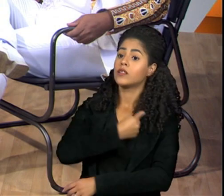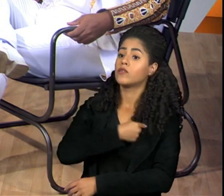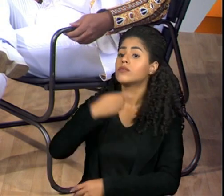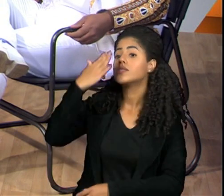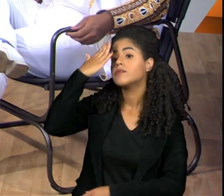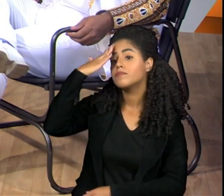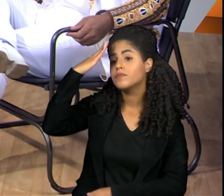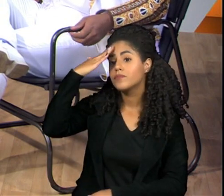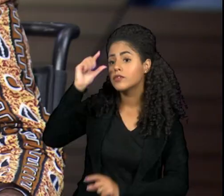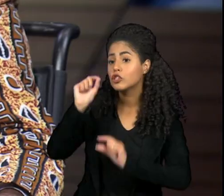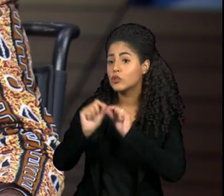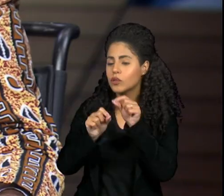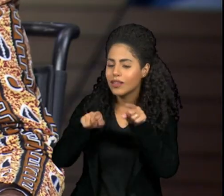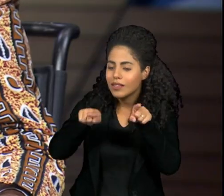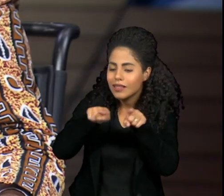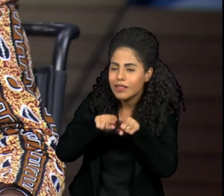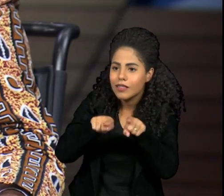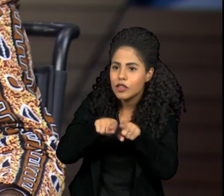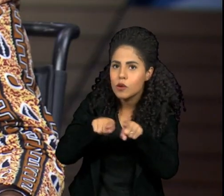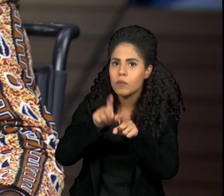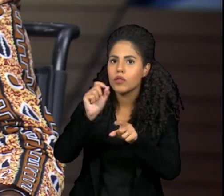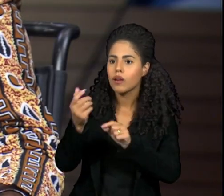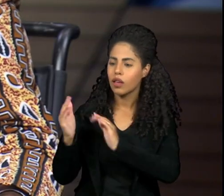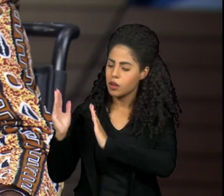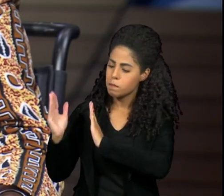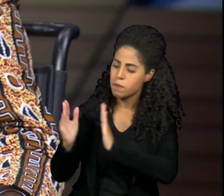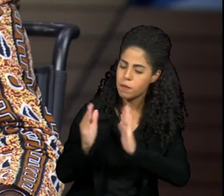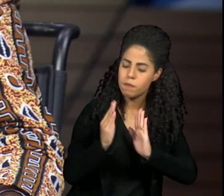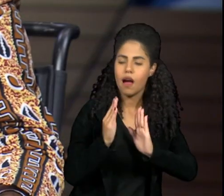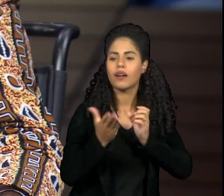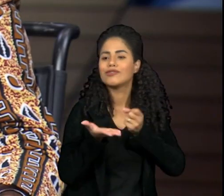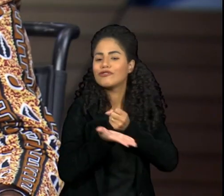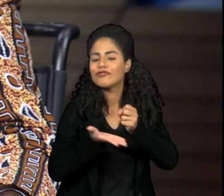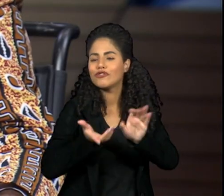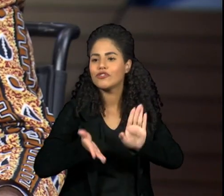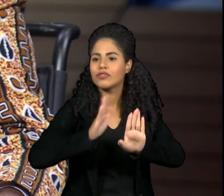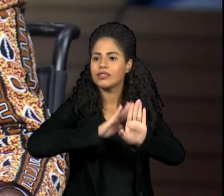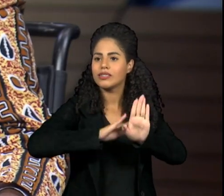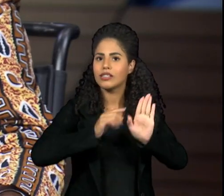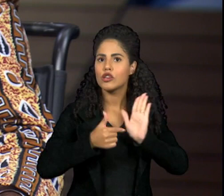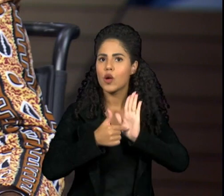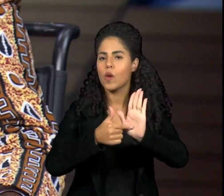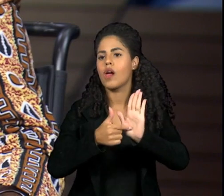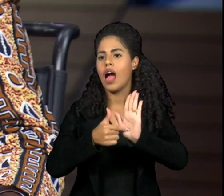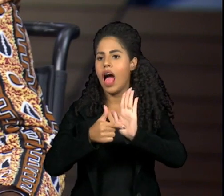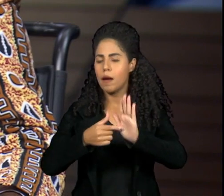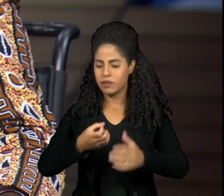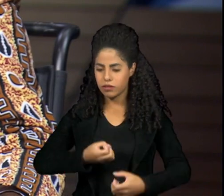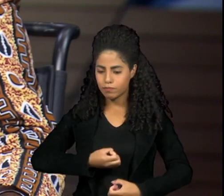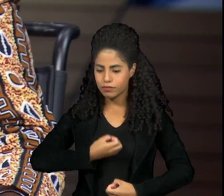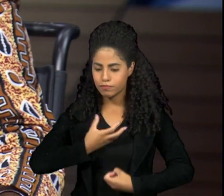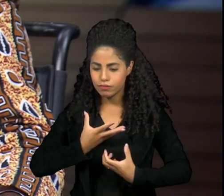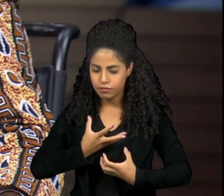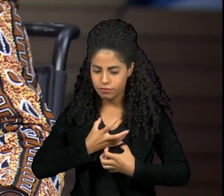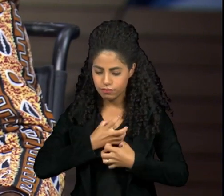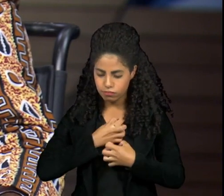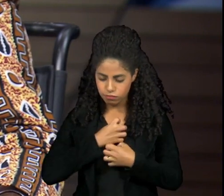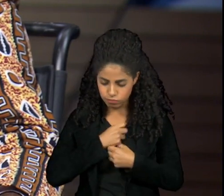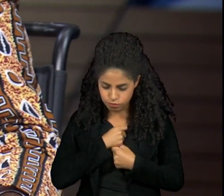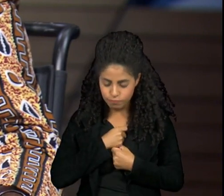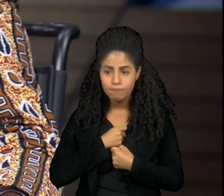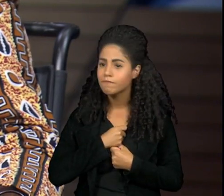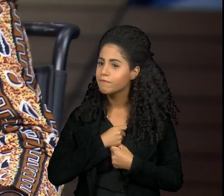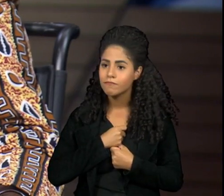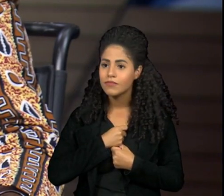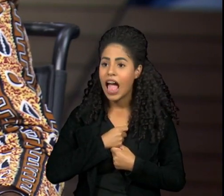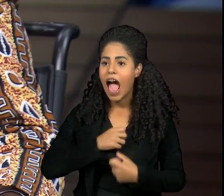que também o proselitismo, ele acaba, em alguma medida, impedindo a liberdade religiosa. Porque, veja bem, eu